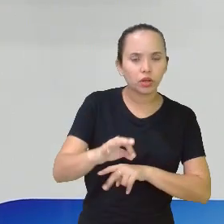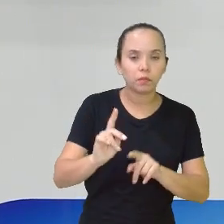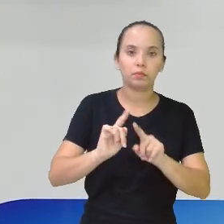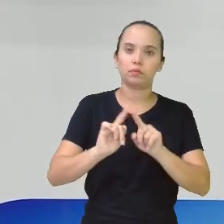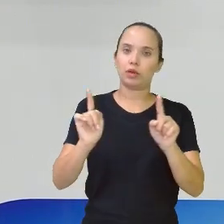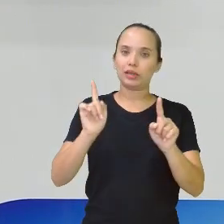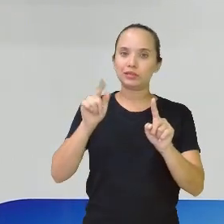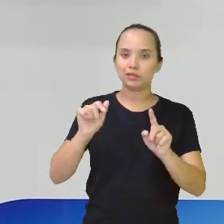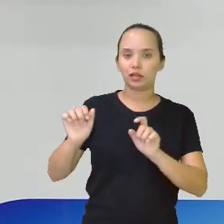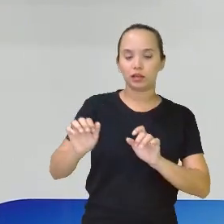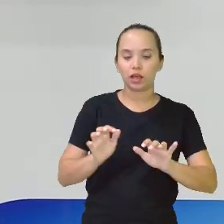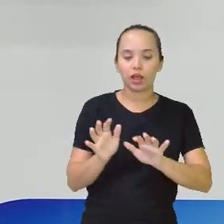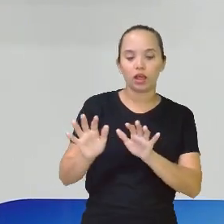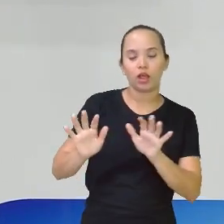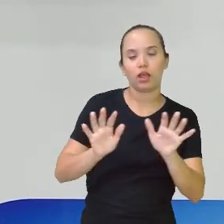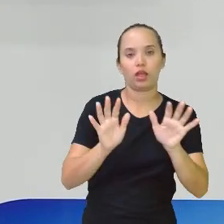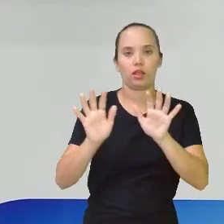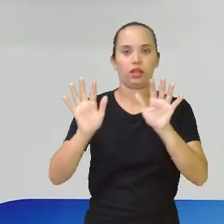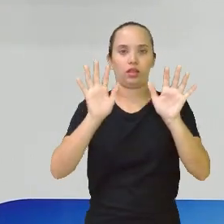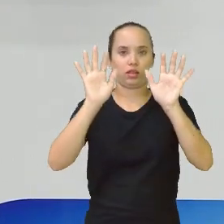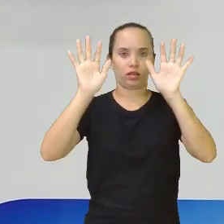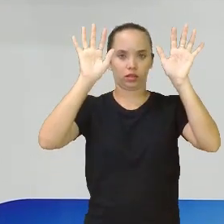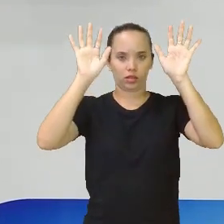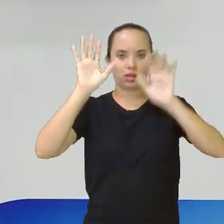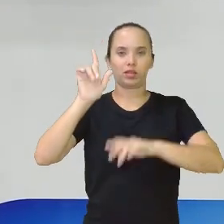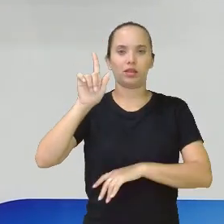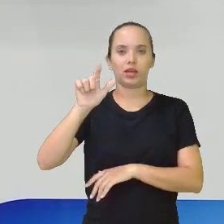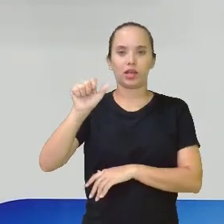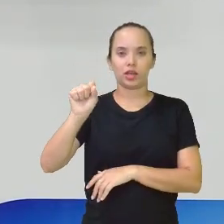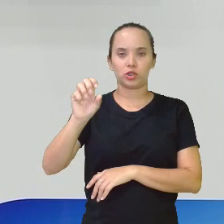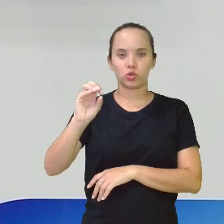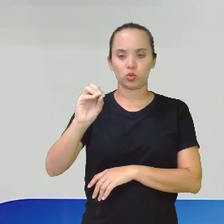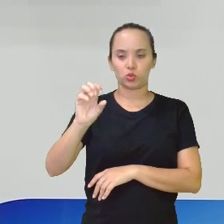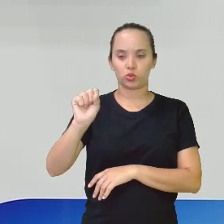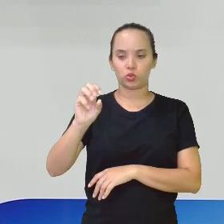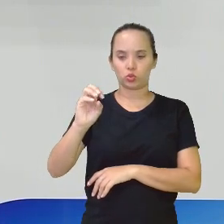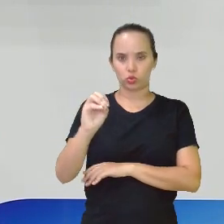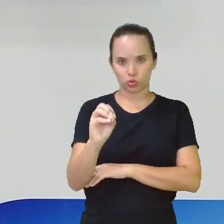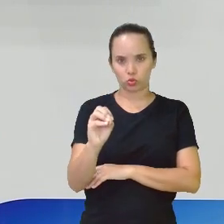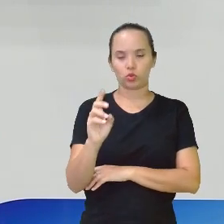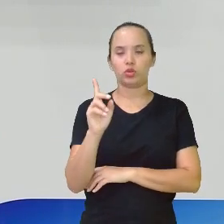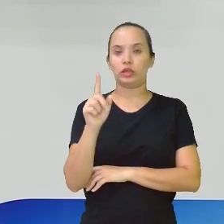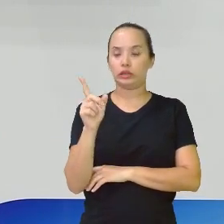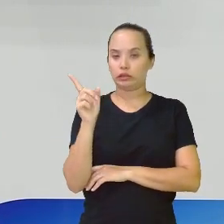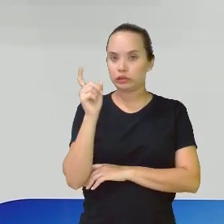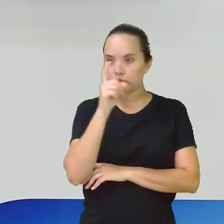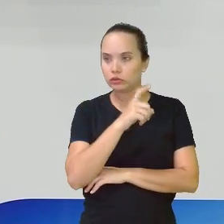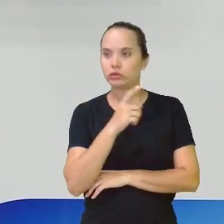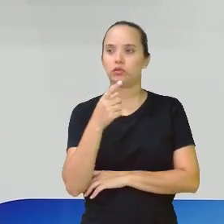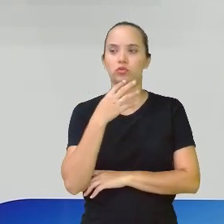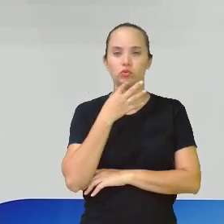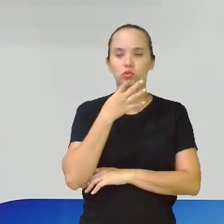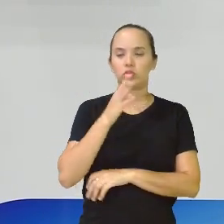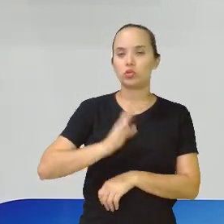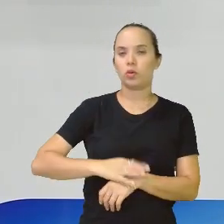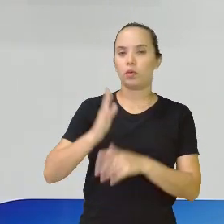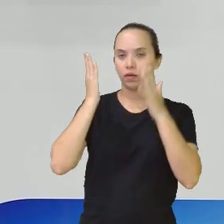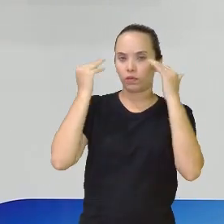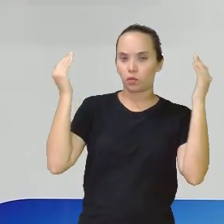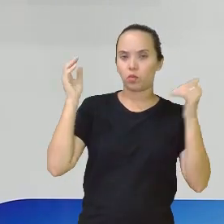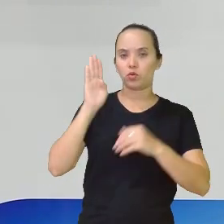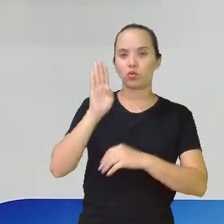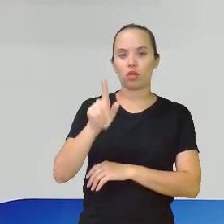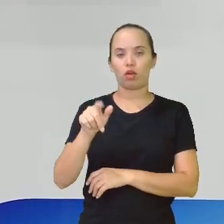combustível gasoso. E aí é preciso realmente, e aí o gasoso que nós conhecemos, o gás butano, o gás de cozinha, o